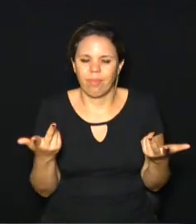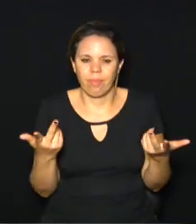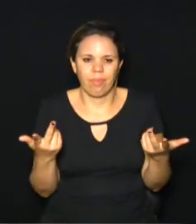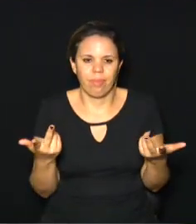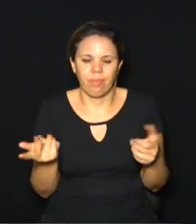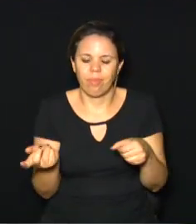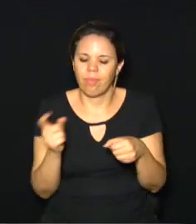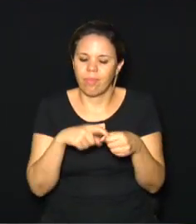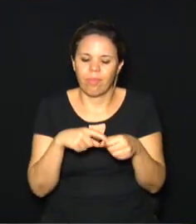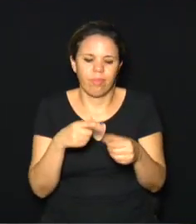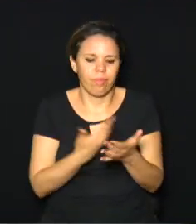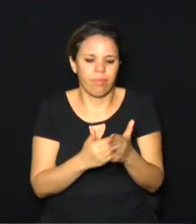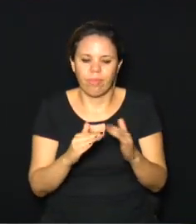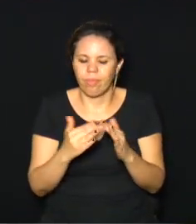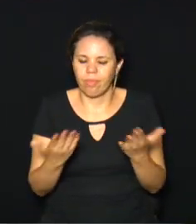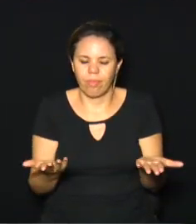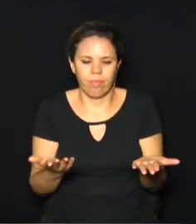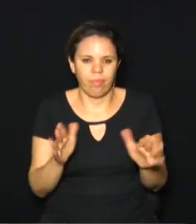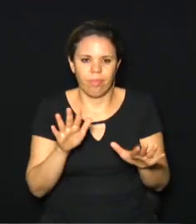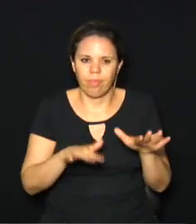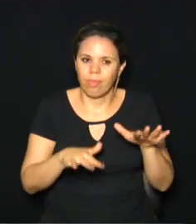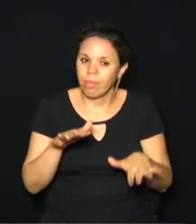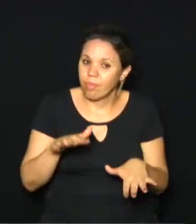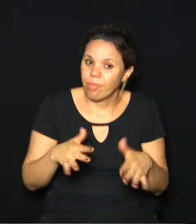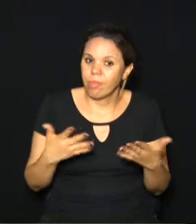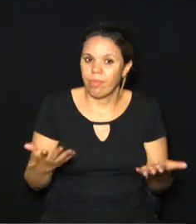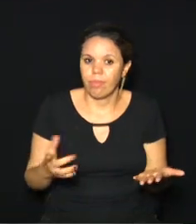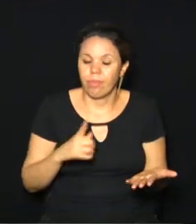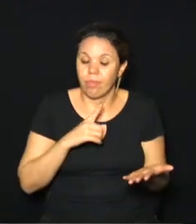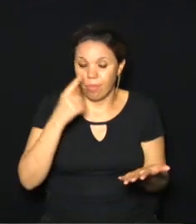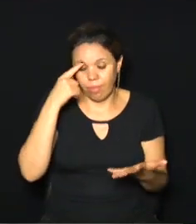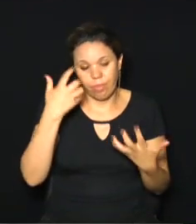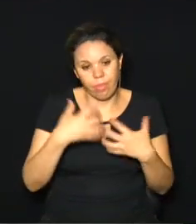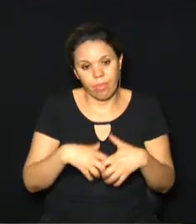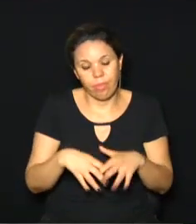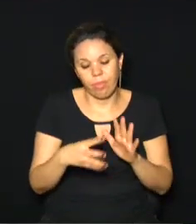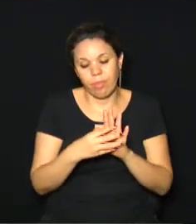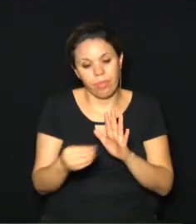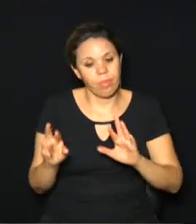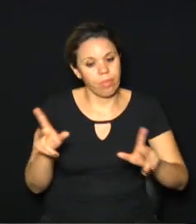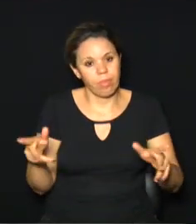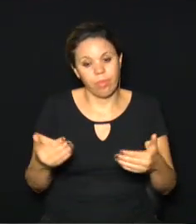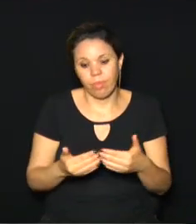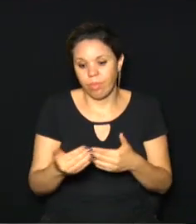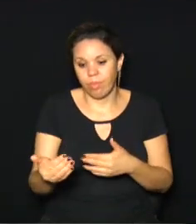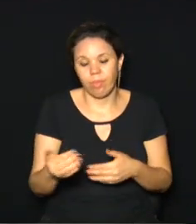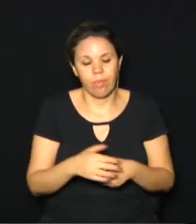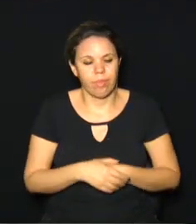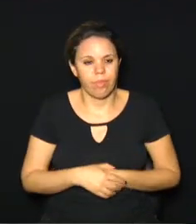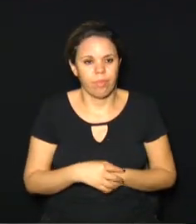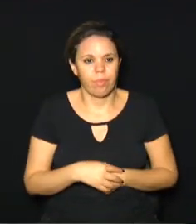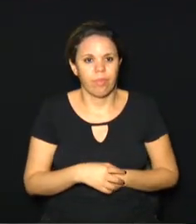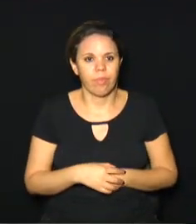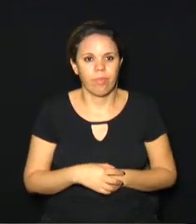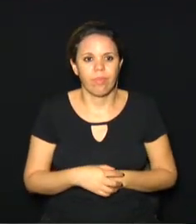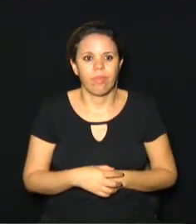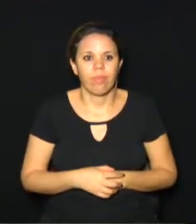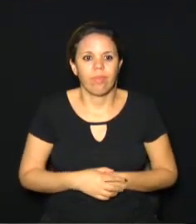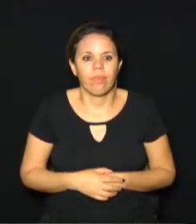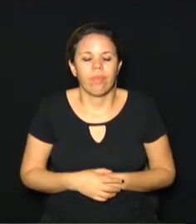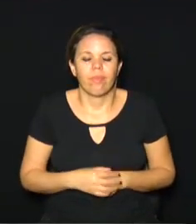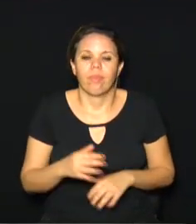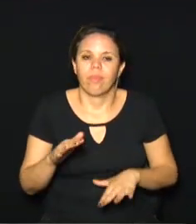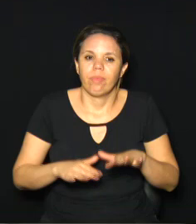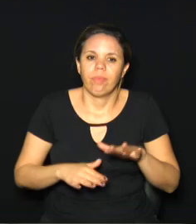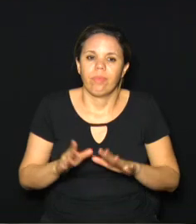num retorno, né? Talvez devêssemos pensar num modelo diferente daqui para frente, né? Uma situação, talvez